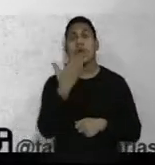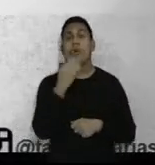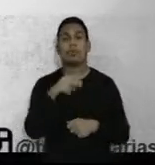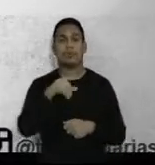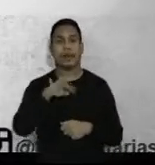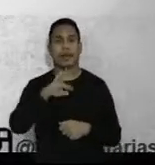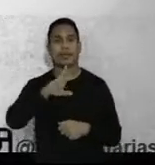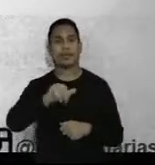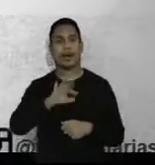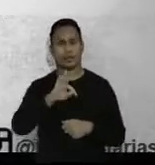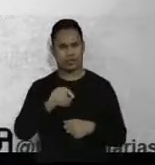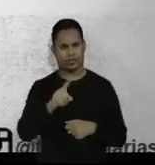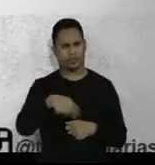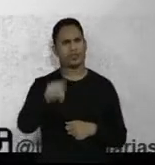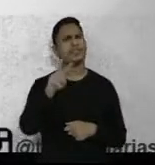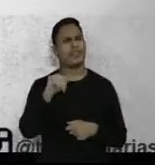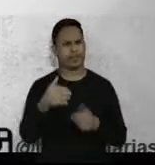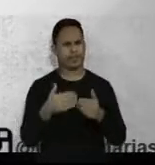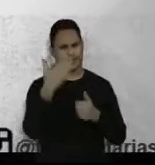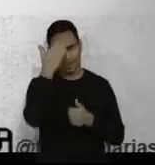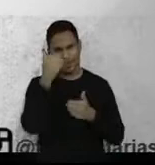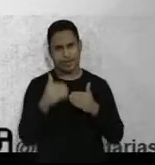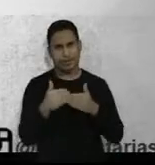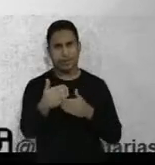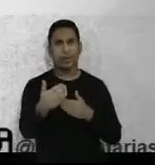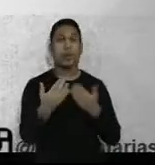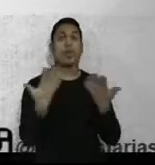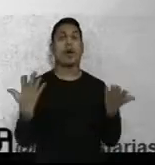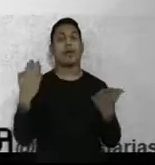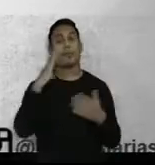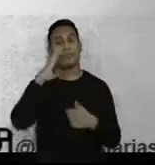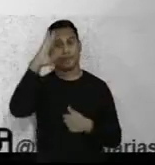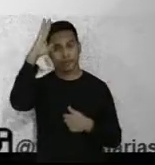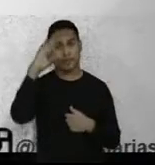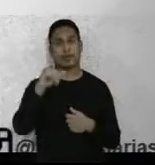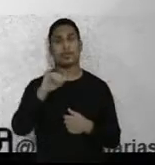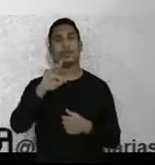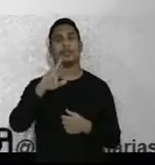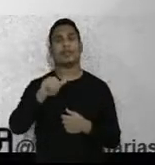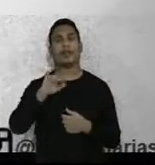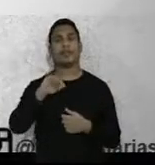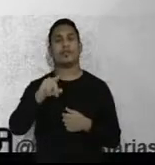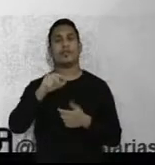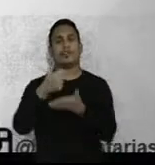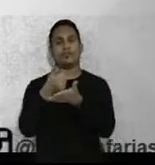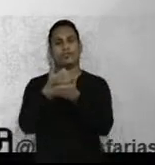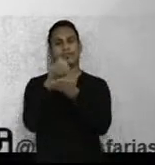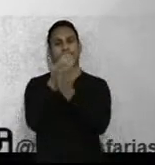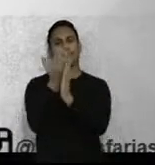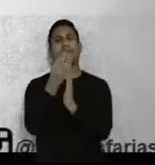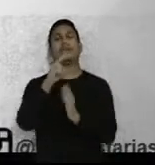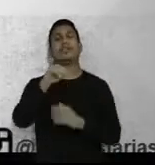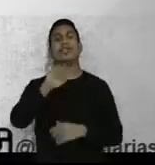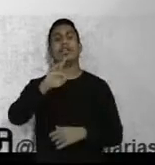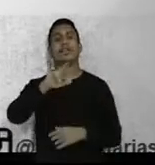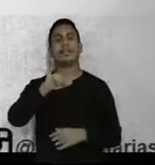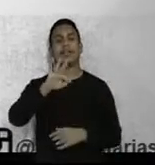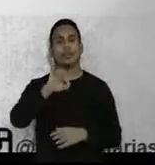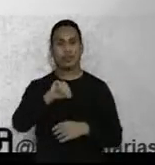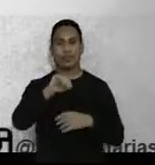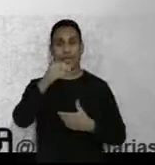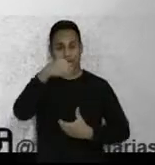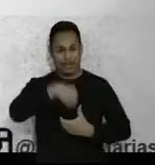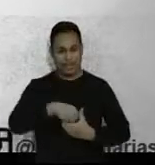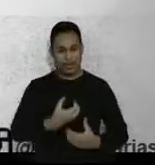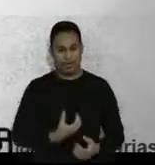Na boca, esse nitrato vai ser convertido a nitrito e no estômago, esse nitrito vai ser convertido a óxido nítrico. Esse óxido